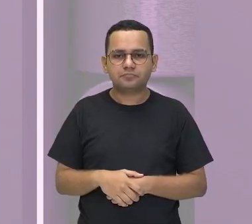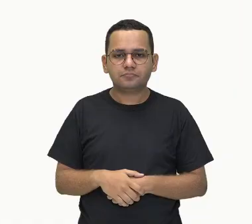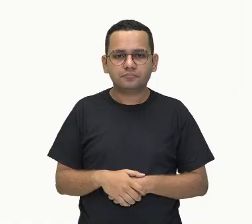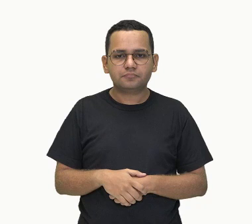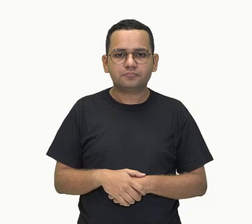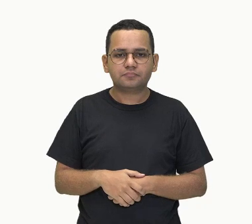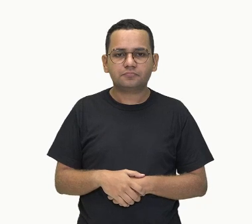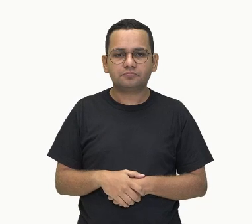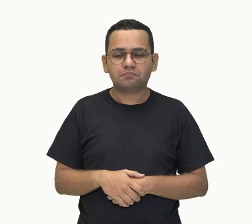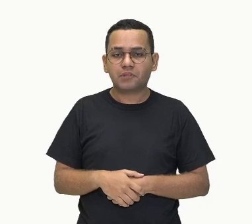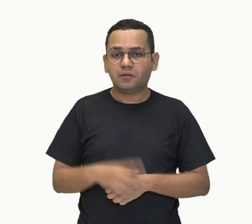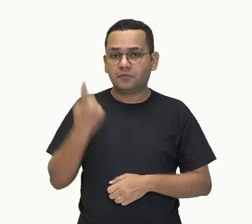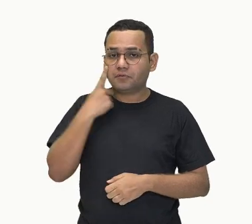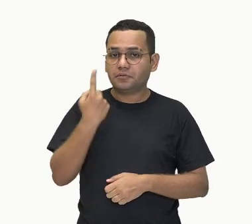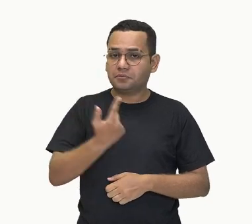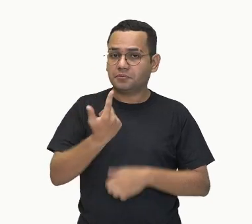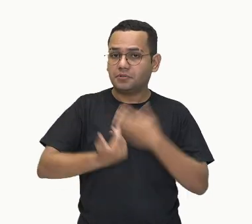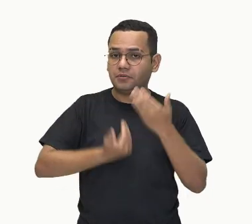Acompanhe comigo.